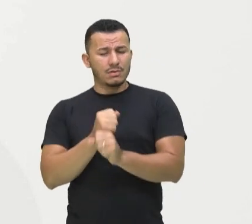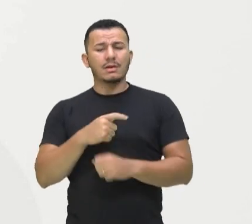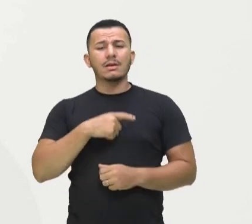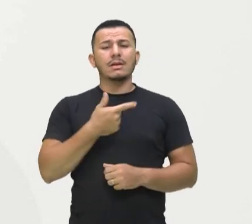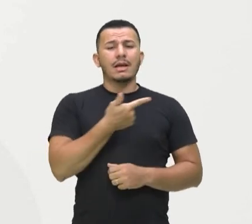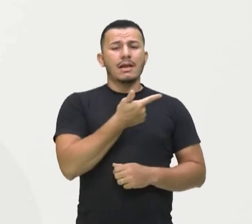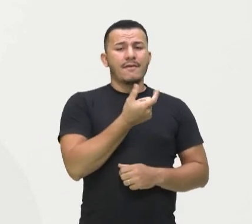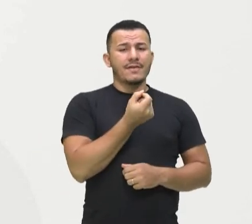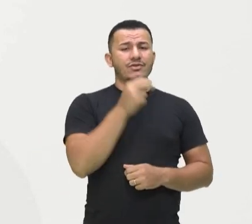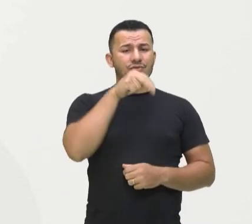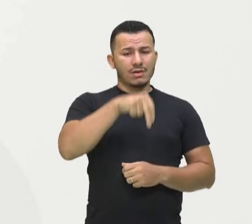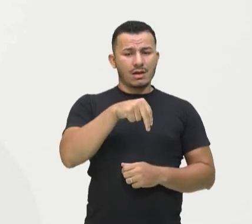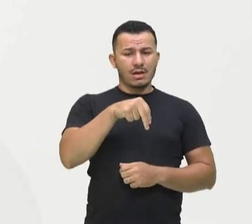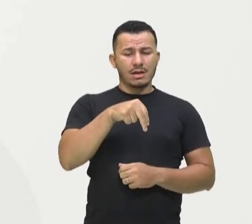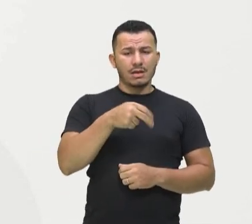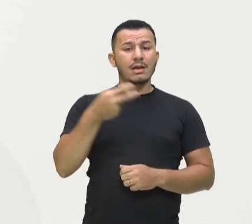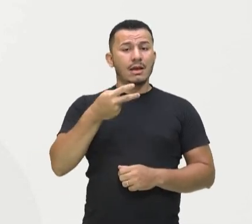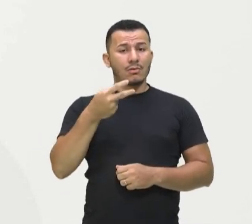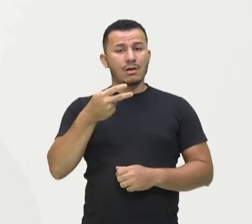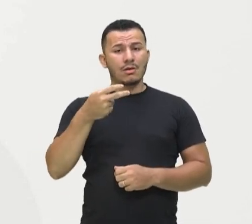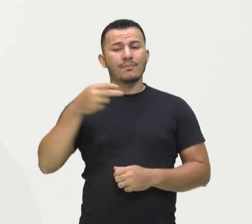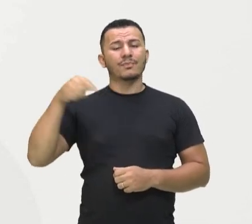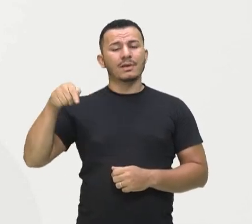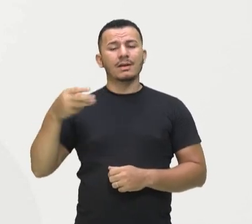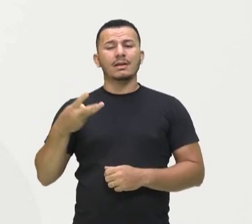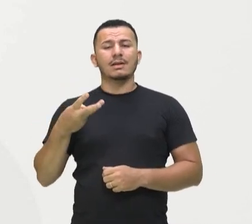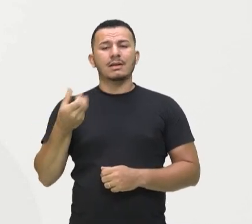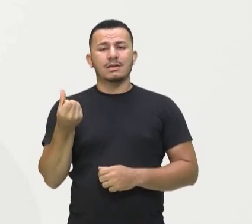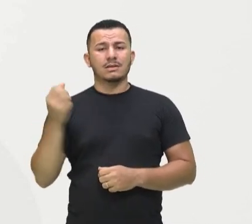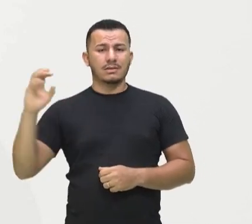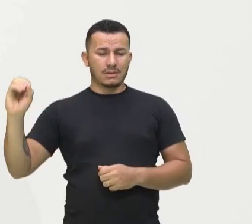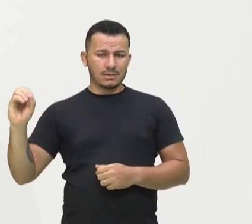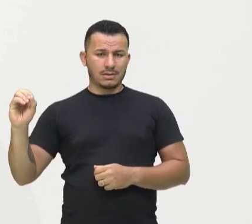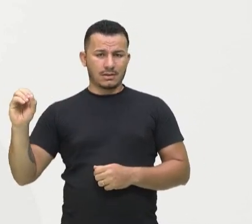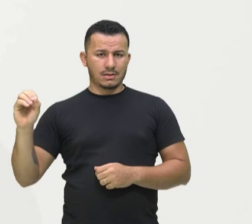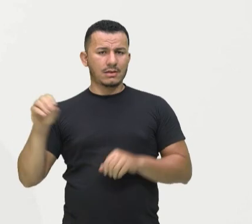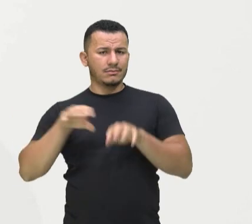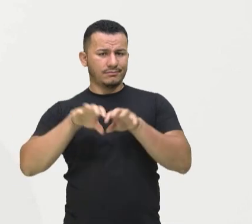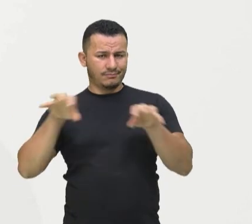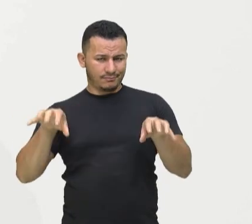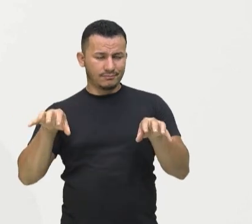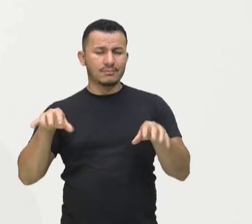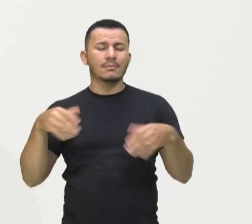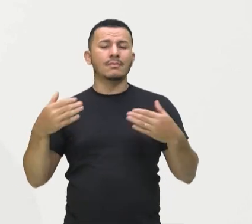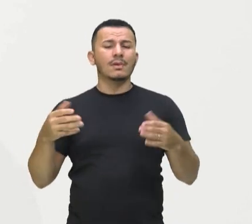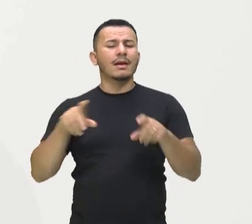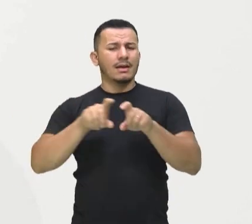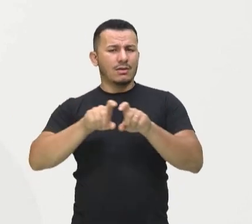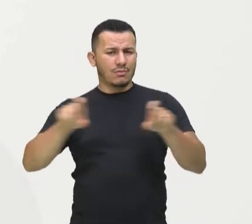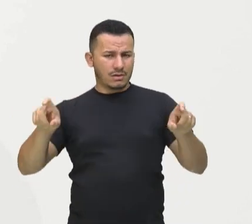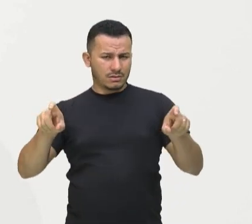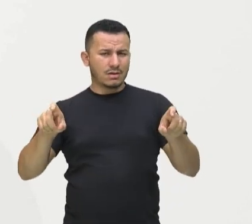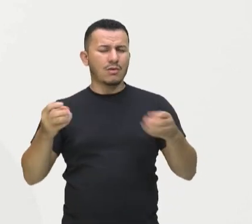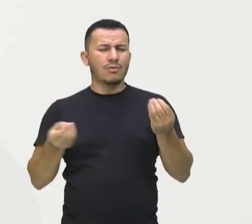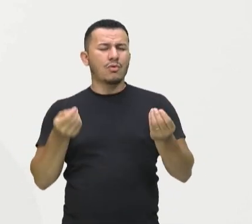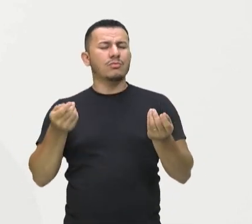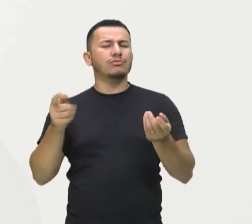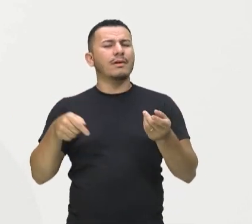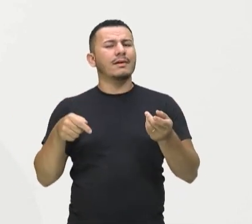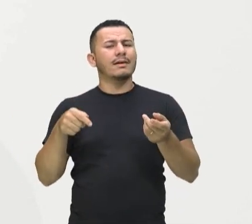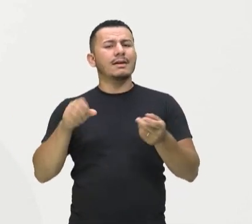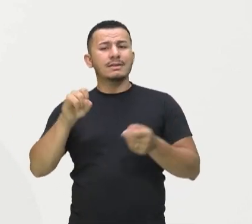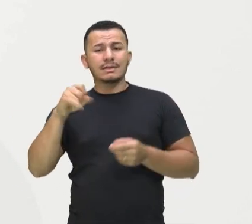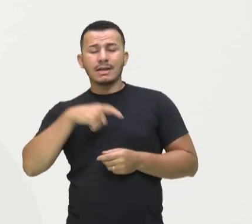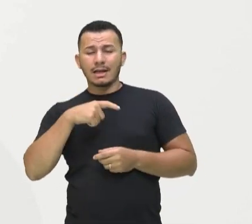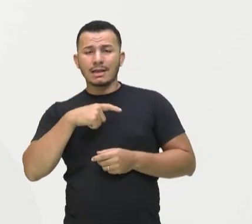um lado e tenho a 360 do outro. Aí aquela ideia de equação lá, de balancear a equação, né? Tudo que eu faço de um